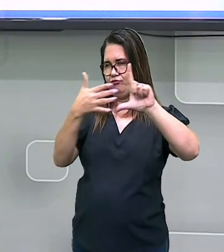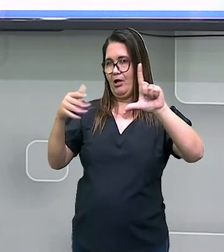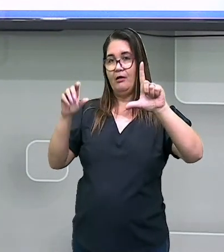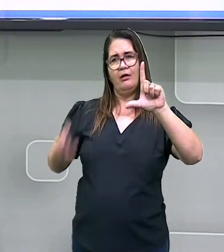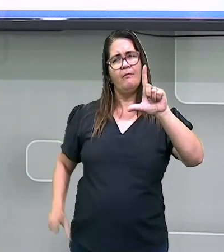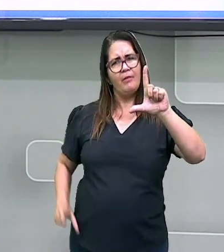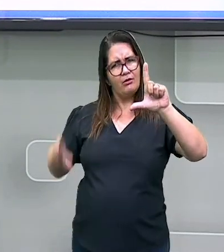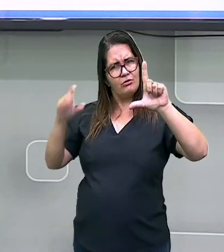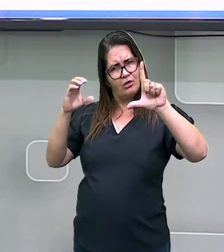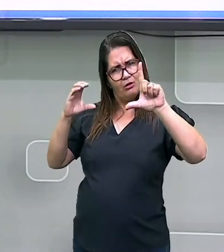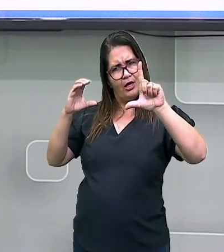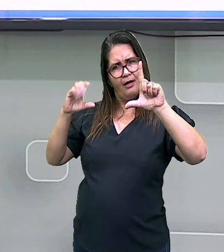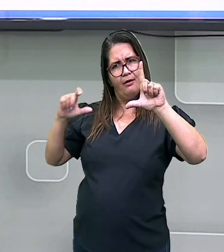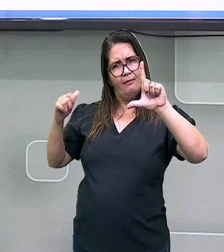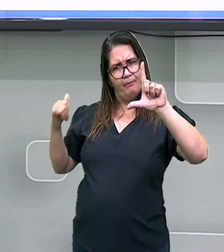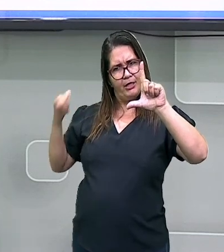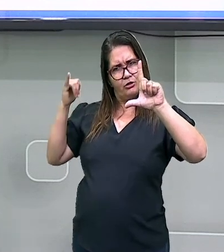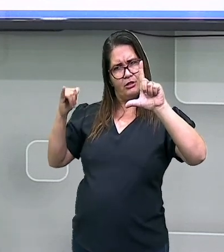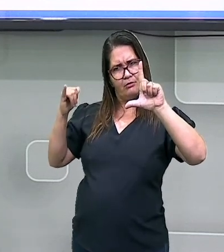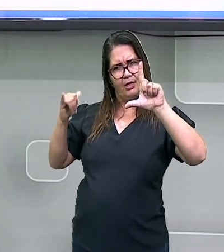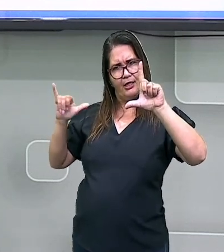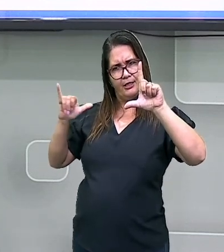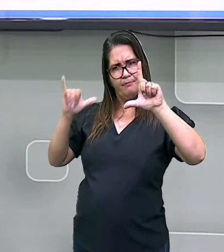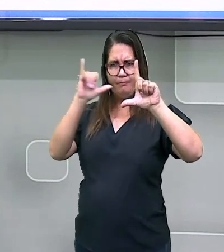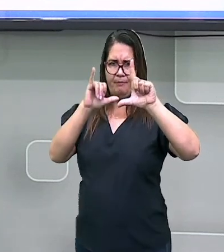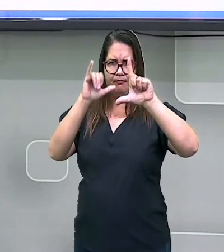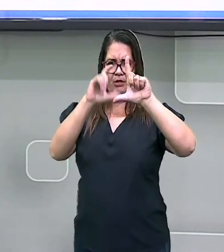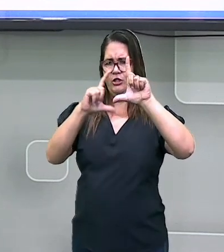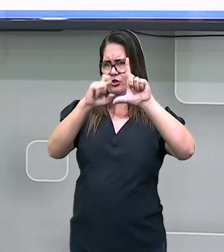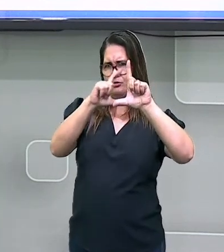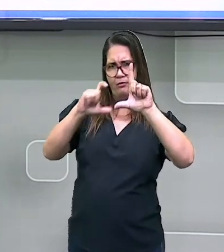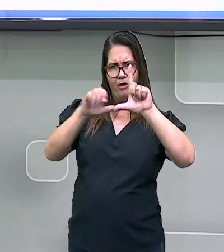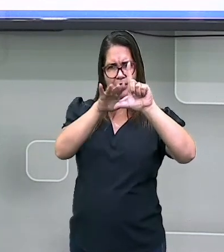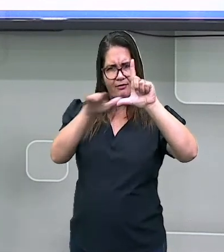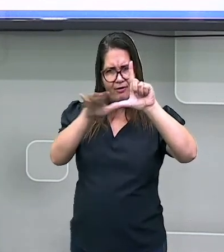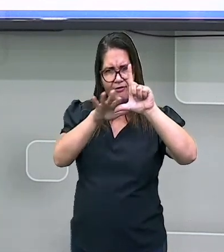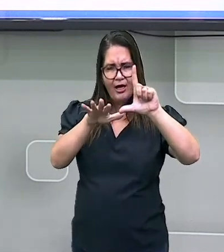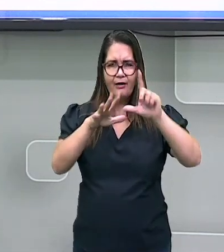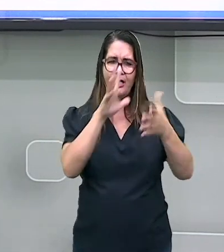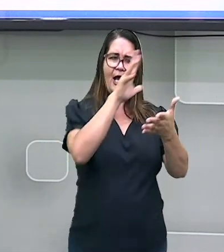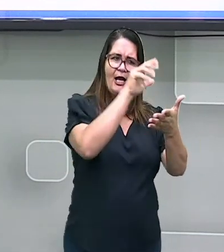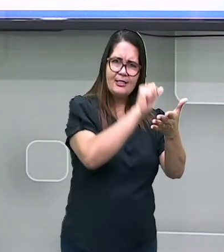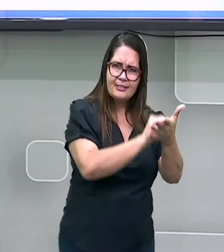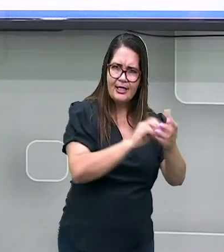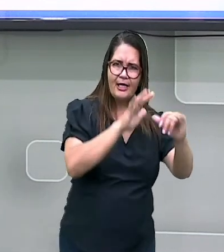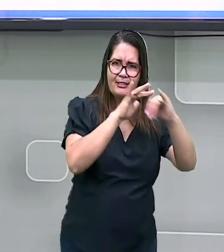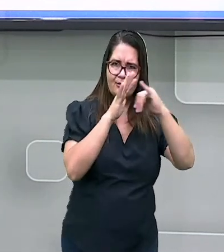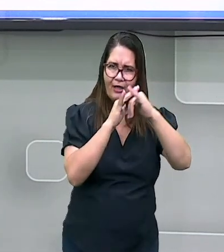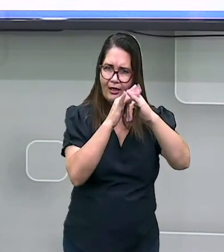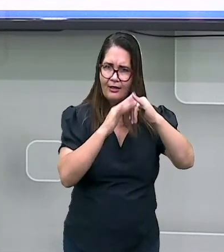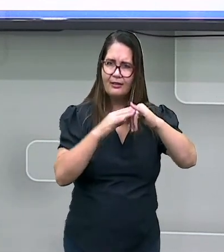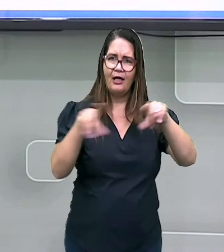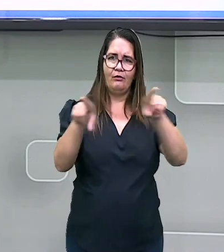do seu celular na imagem que aparece aqui no canto da tela. Acesse as nossas redes sociais